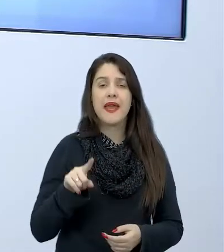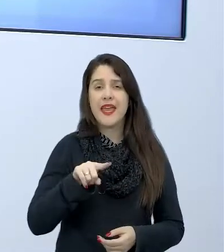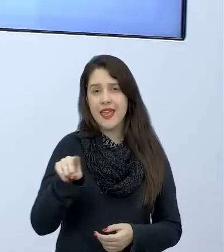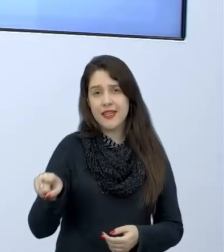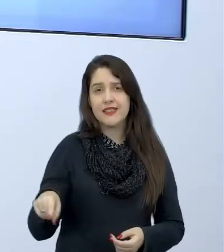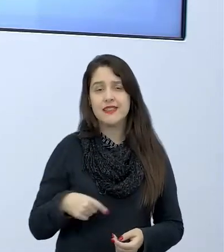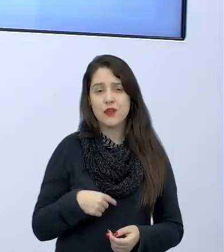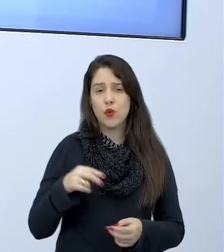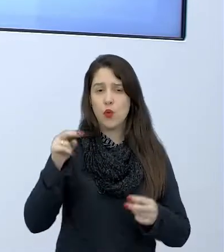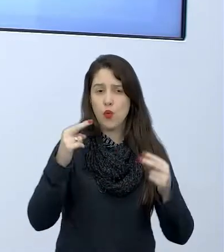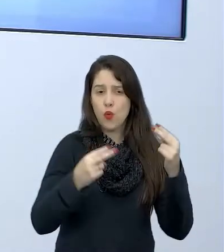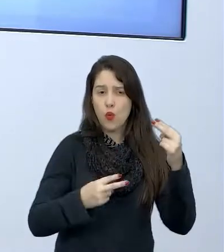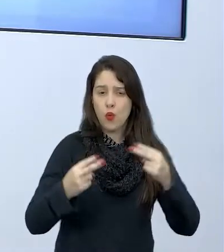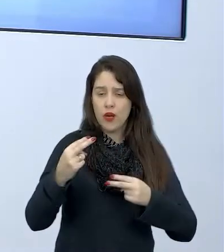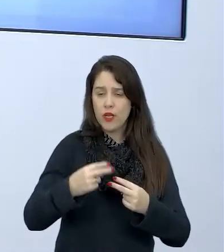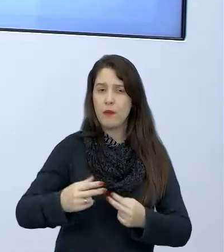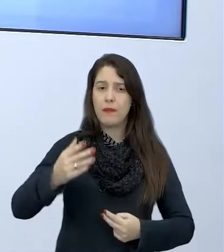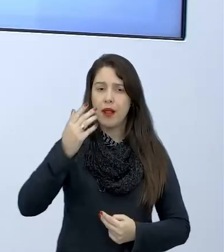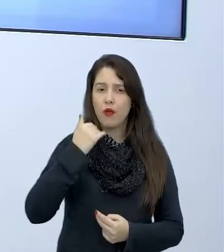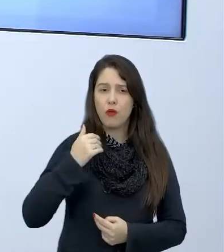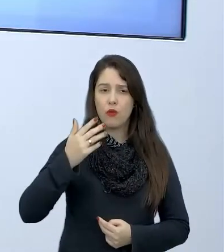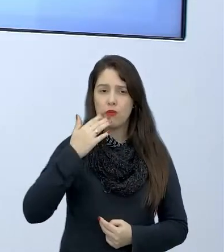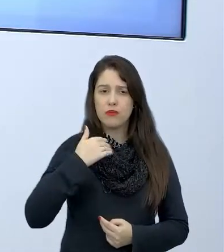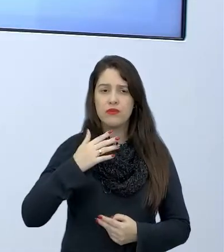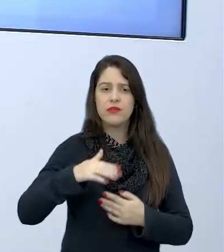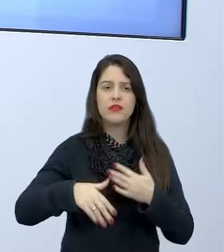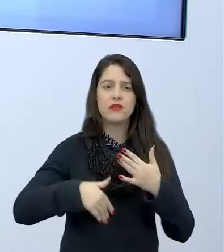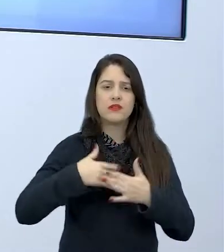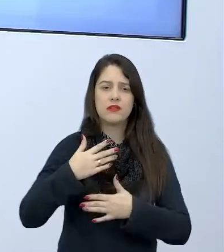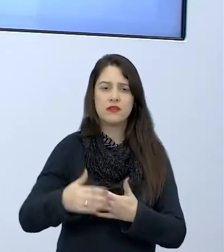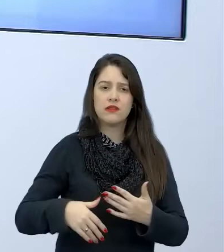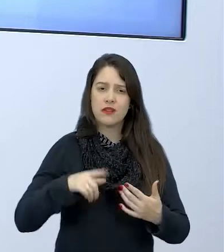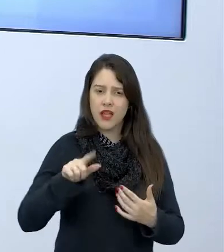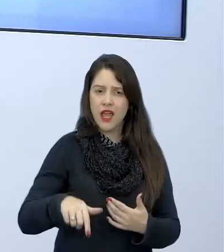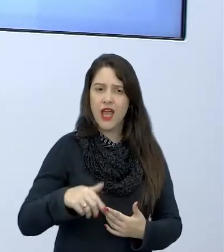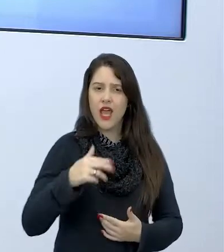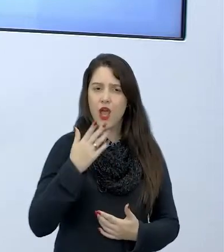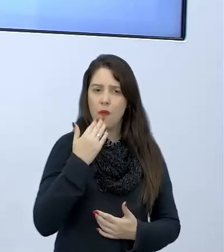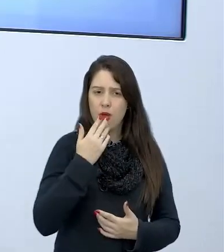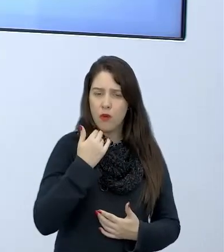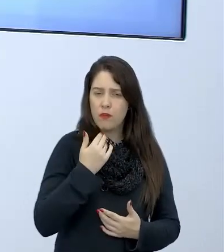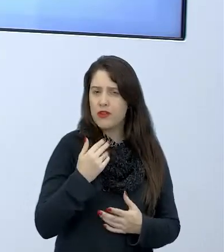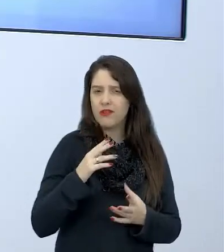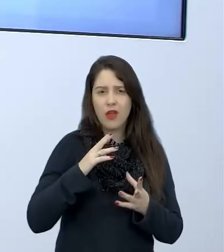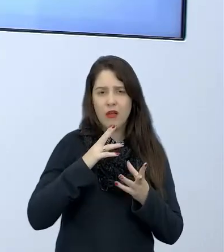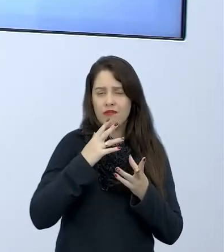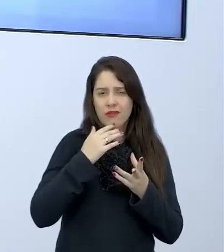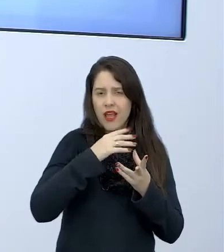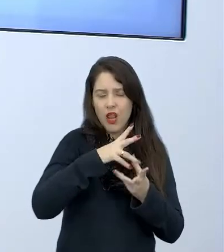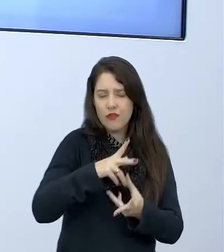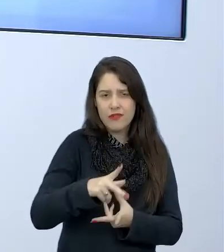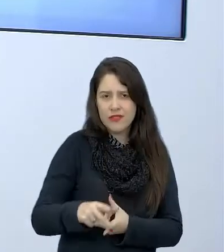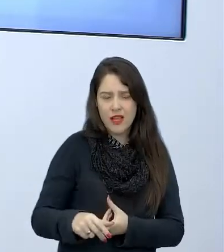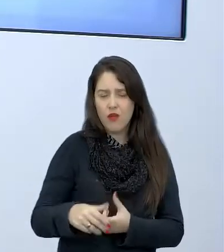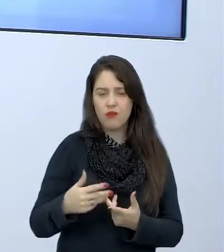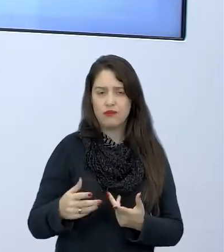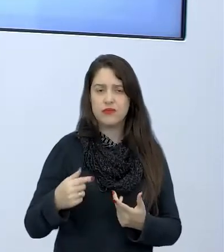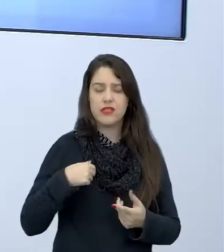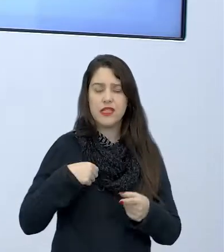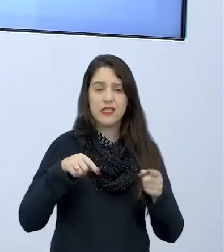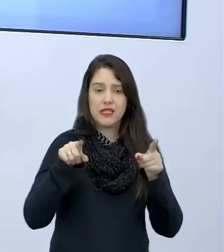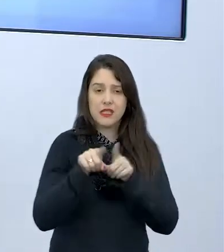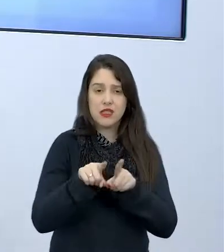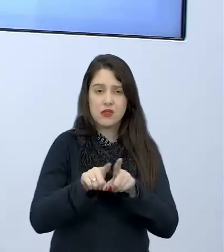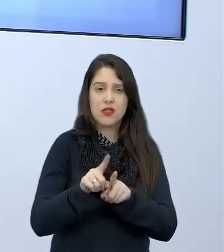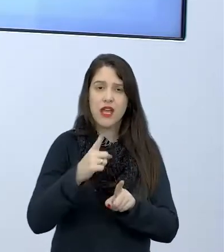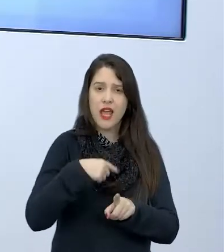acabam olhando para a comida, né? Além de que a comida é uma linguagem universal, porque todos nós nos alimentamos, ela também é